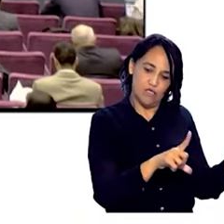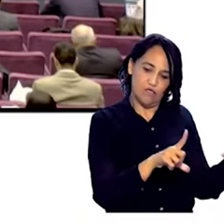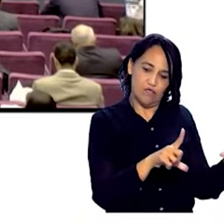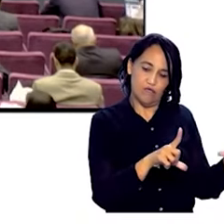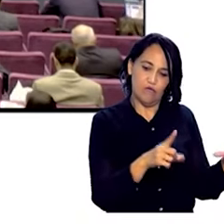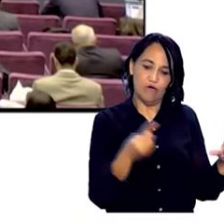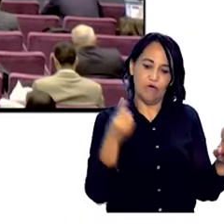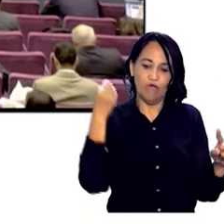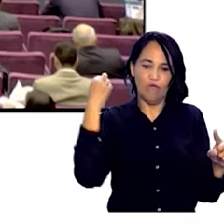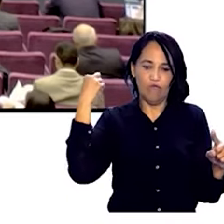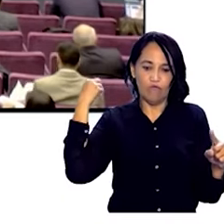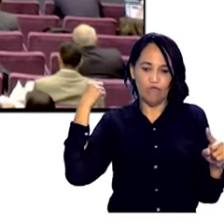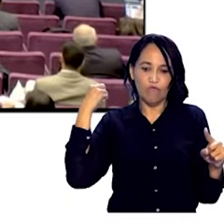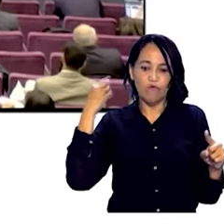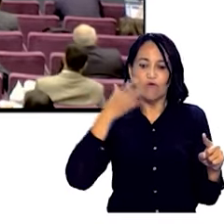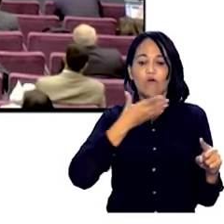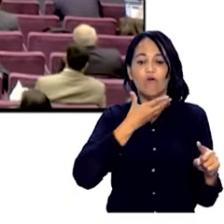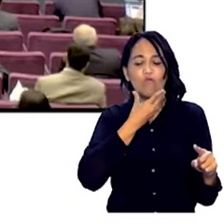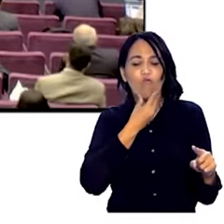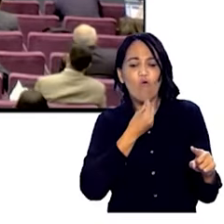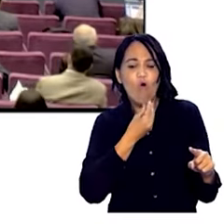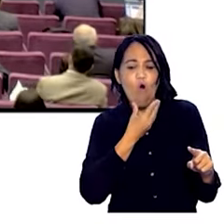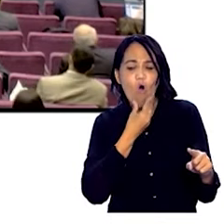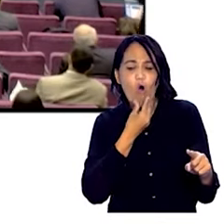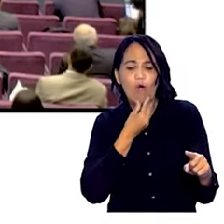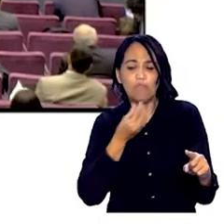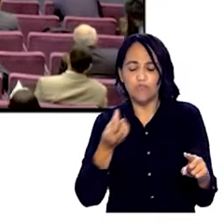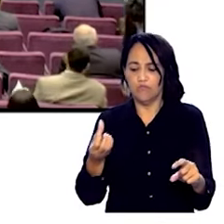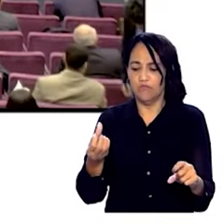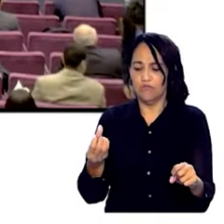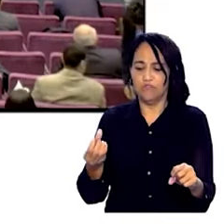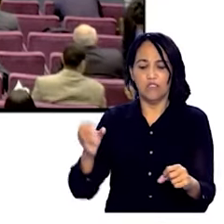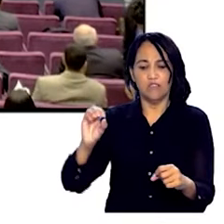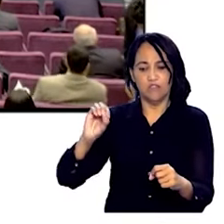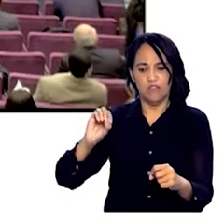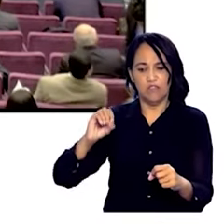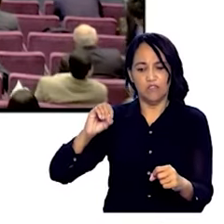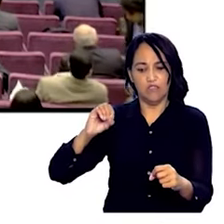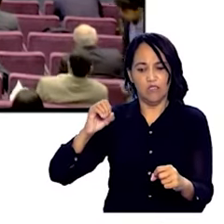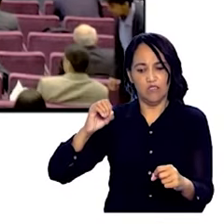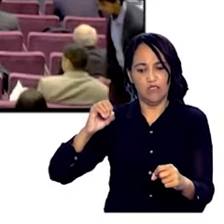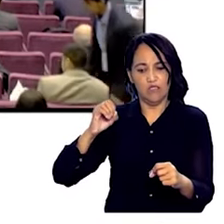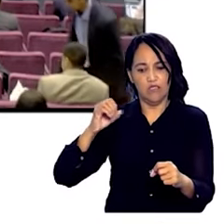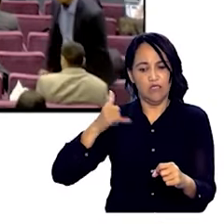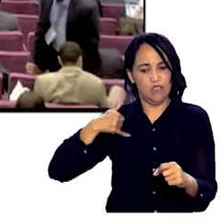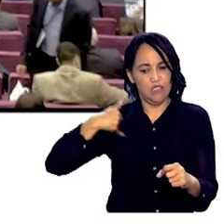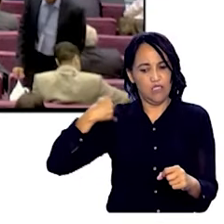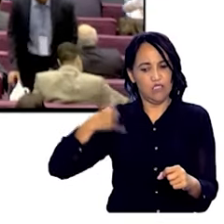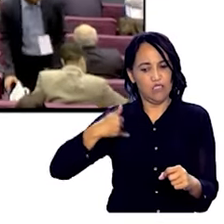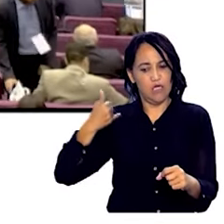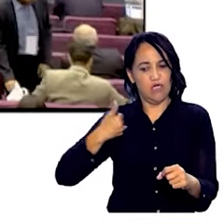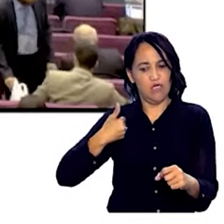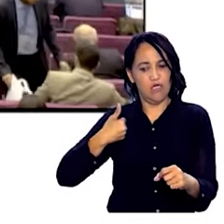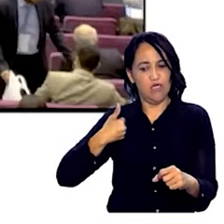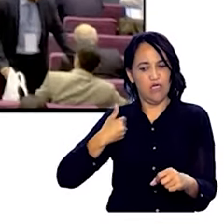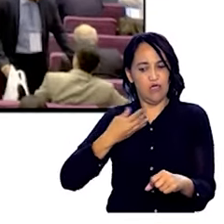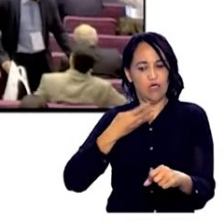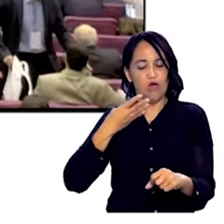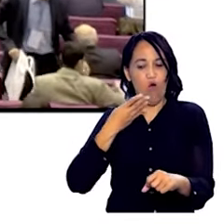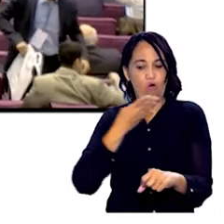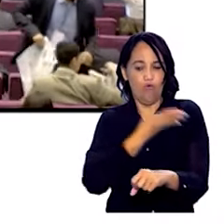homem na casa dos 60 anos cor branca estatura 1